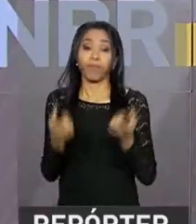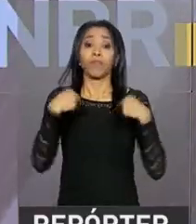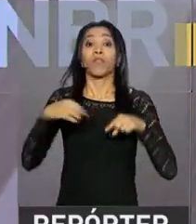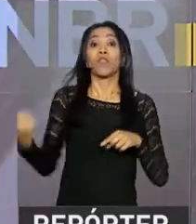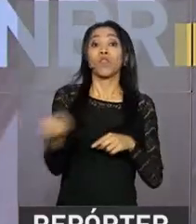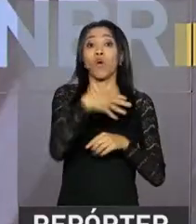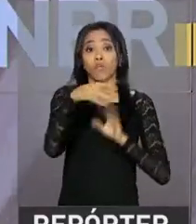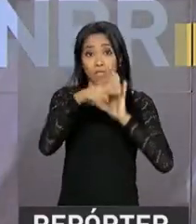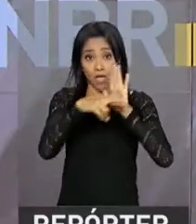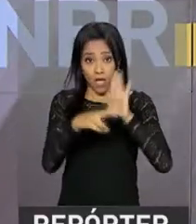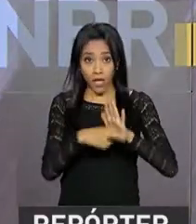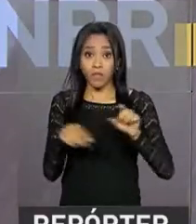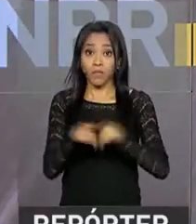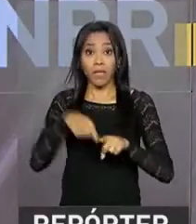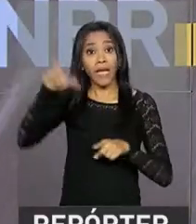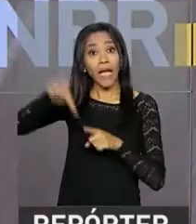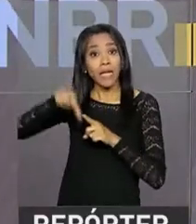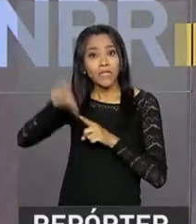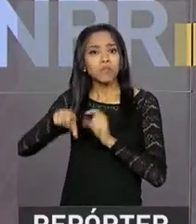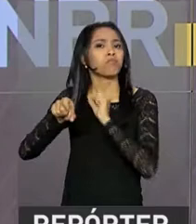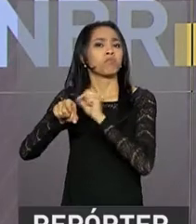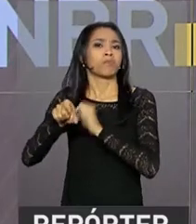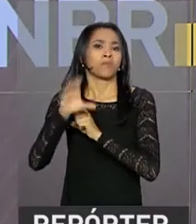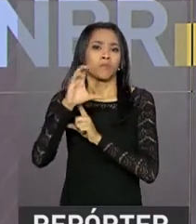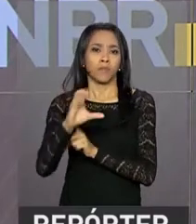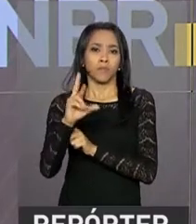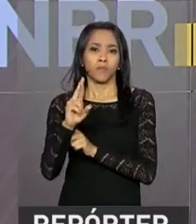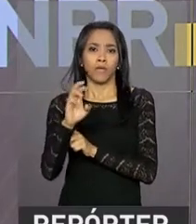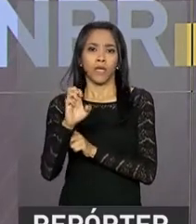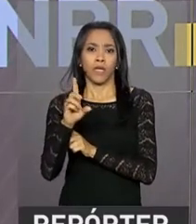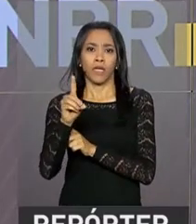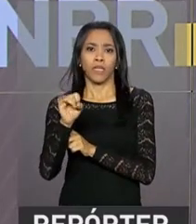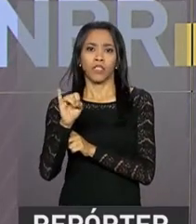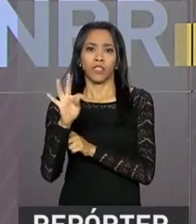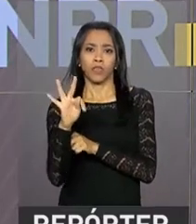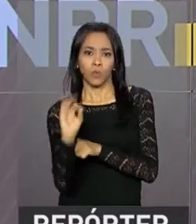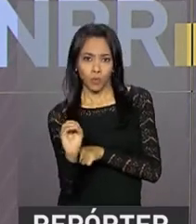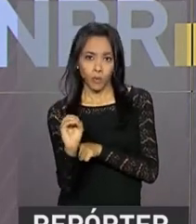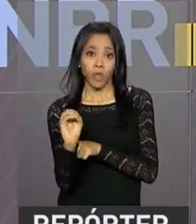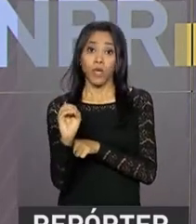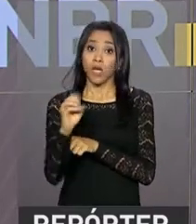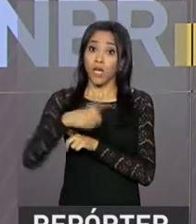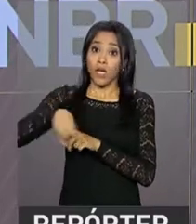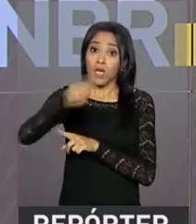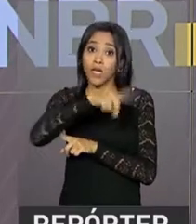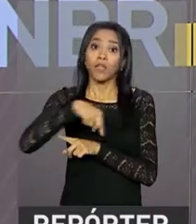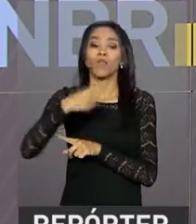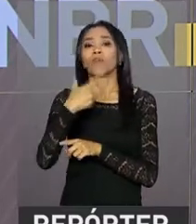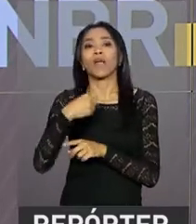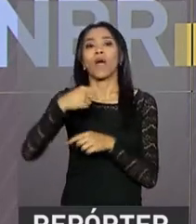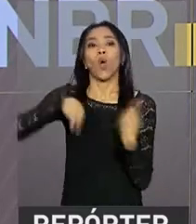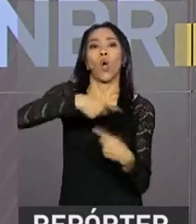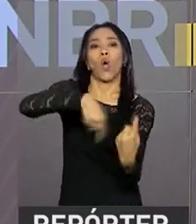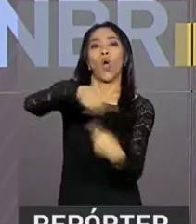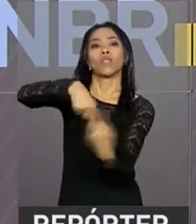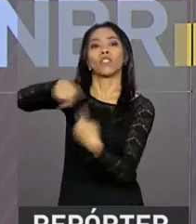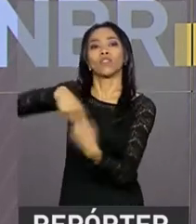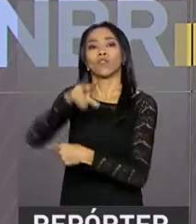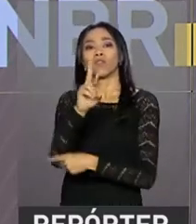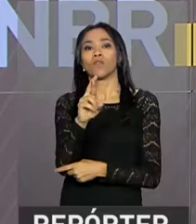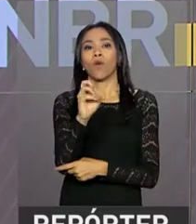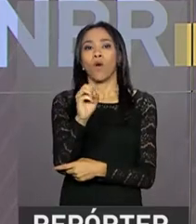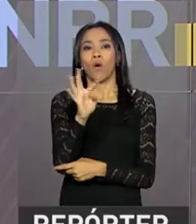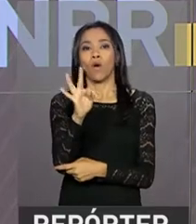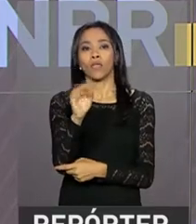o cartão de crédito a partir de abril o consumidor não vai poder ficar no rotativo chamado pagamento mínimo